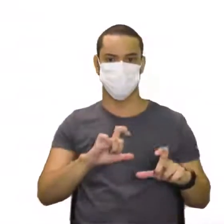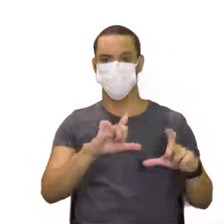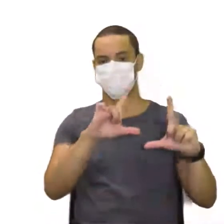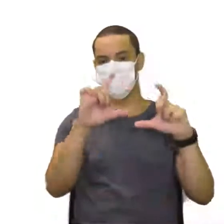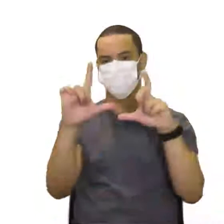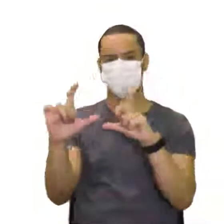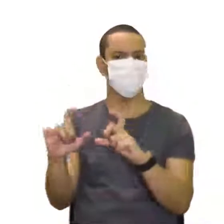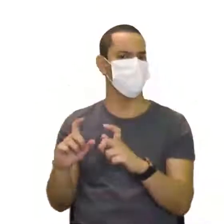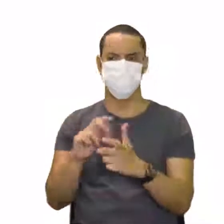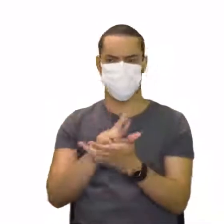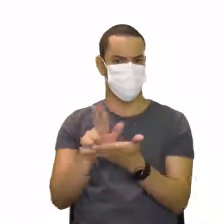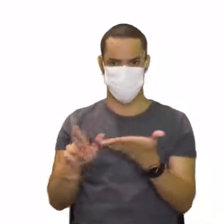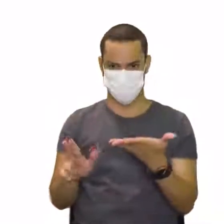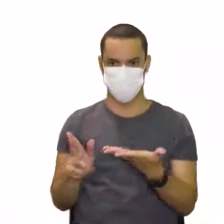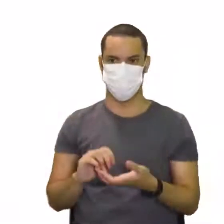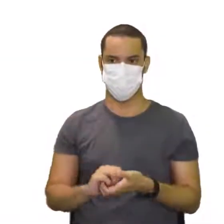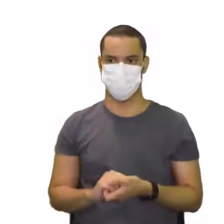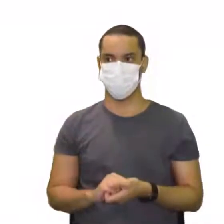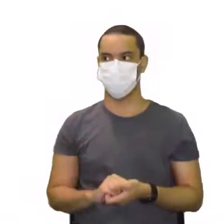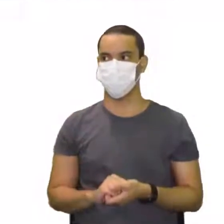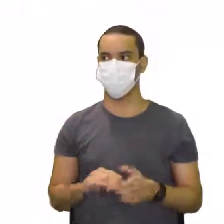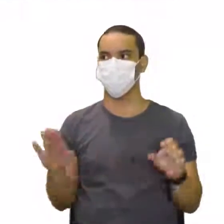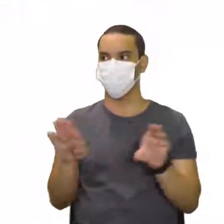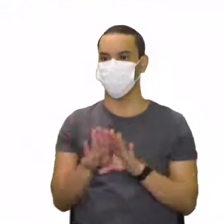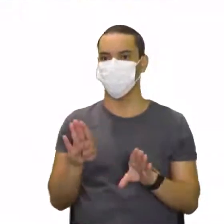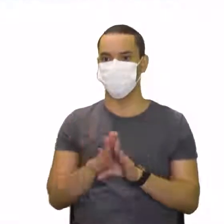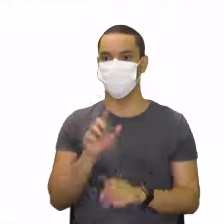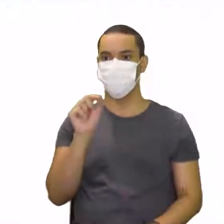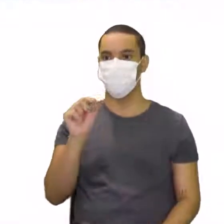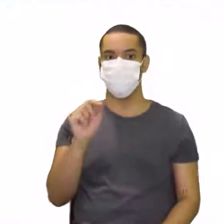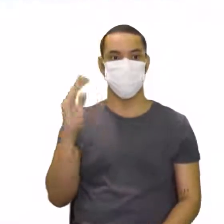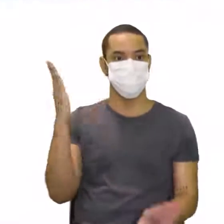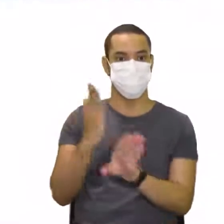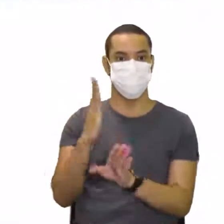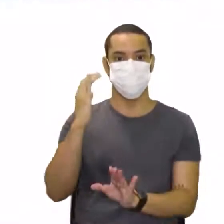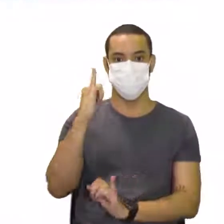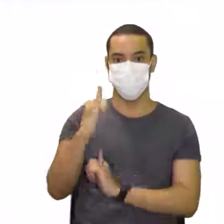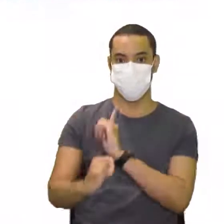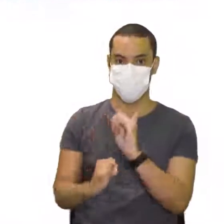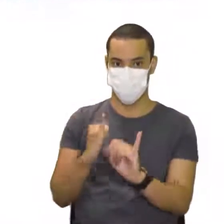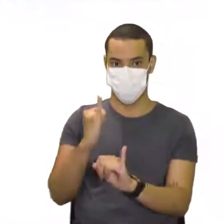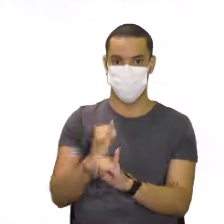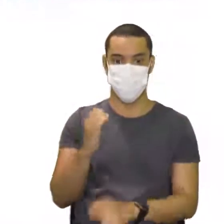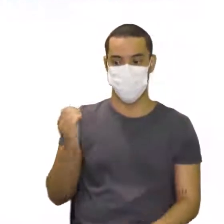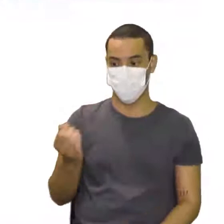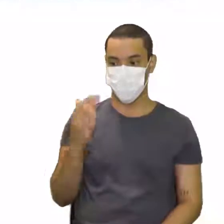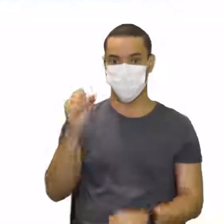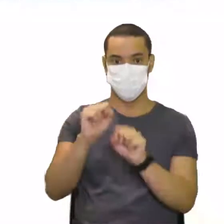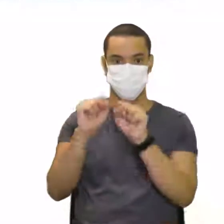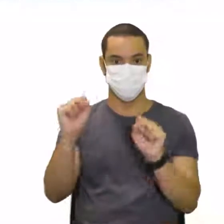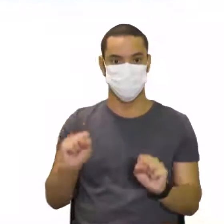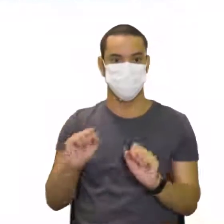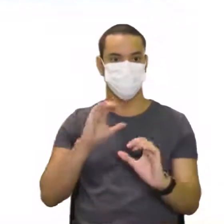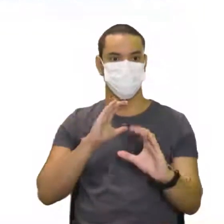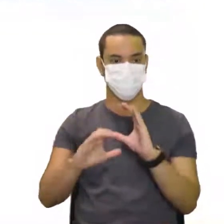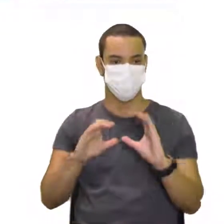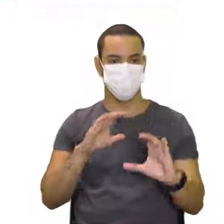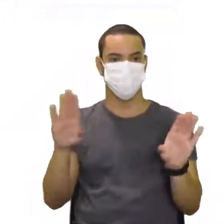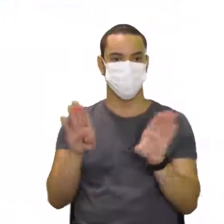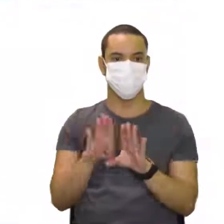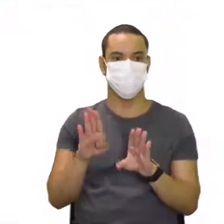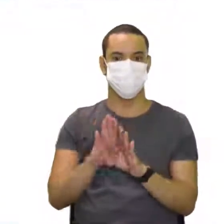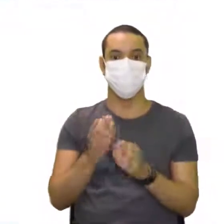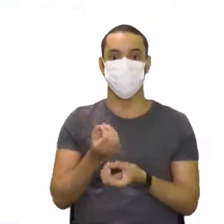fotográficas e etc, ok? E, pessoal, olha só, através da internet, novos sistemas de comunicação